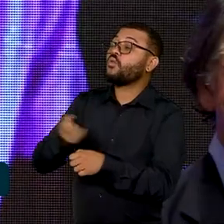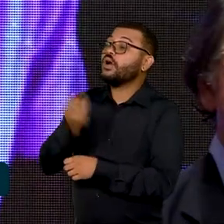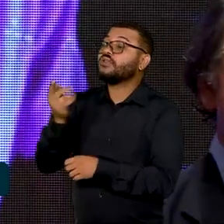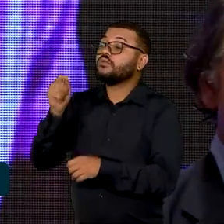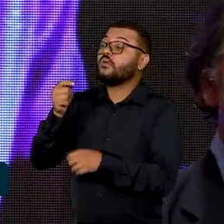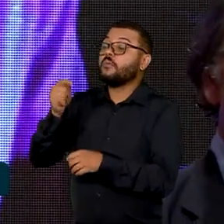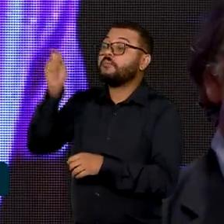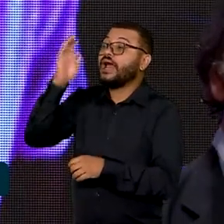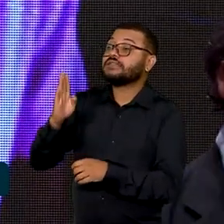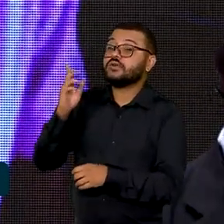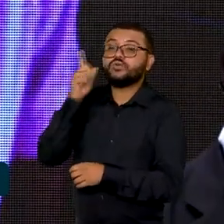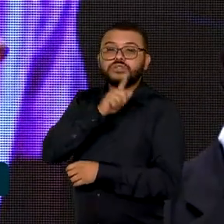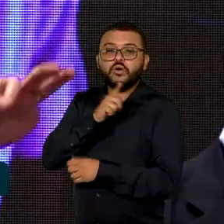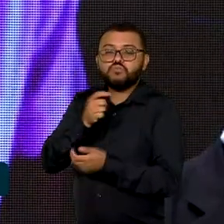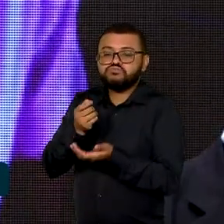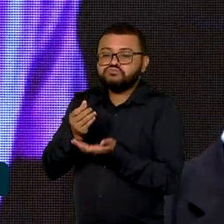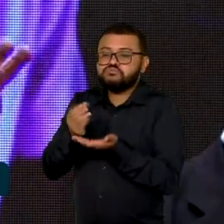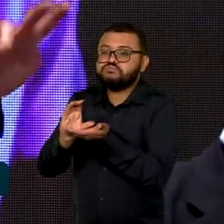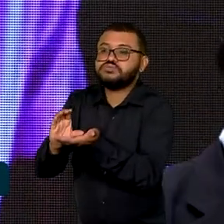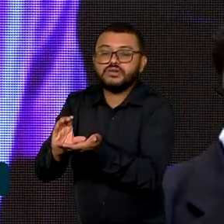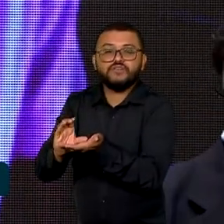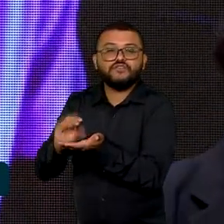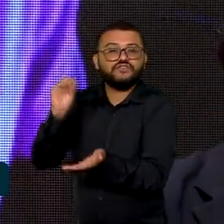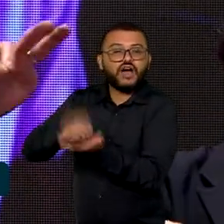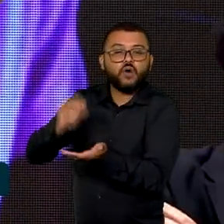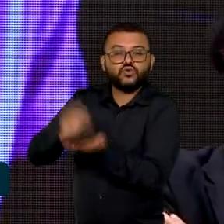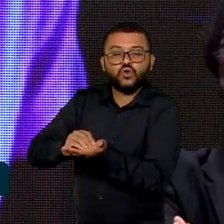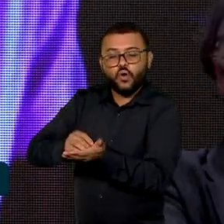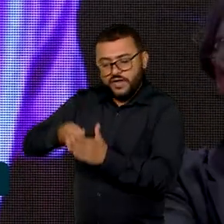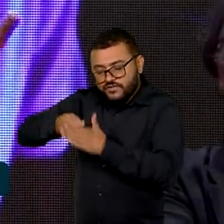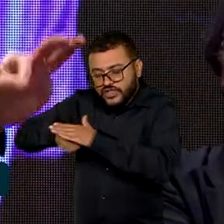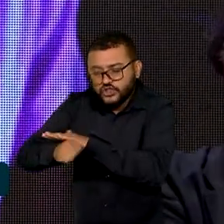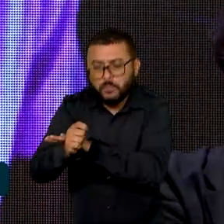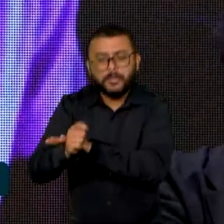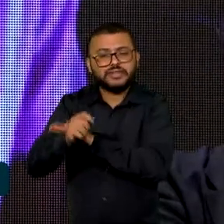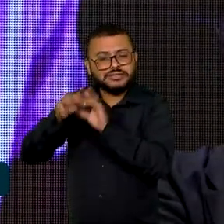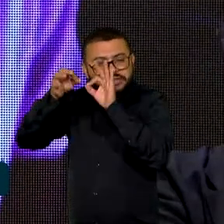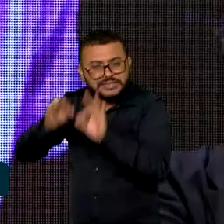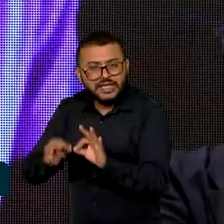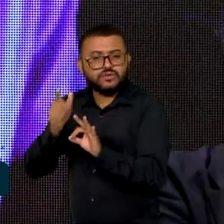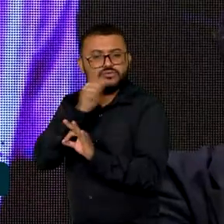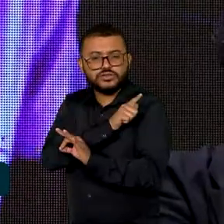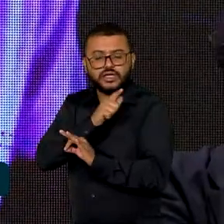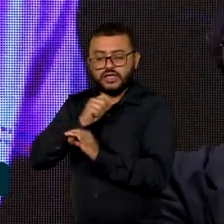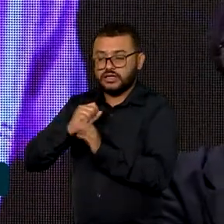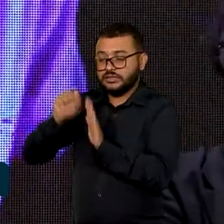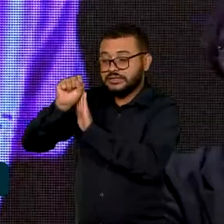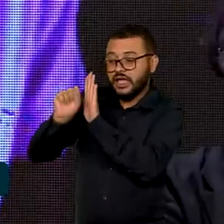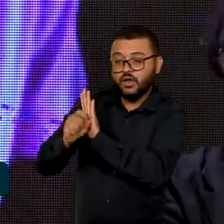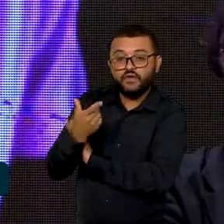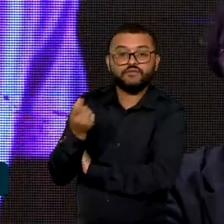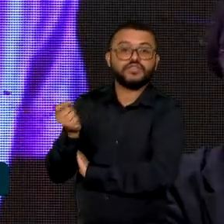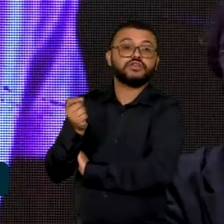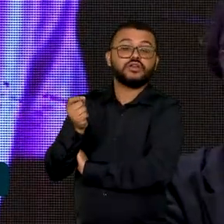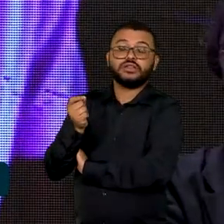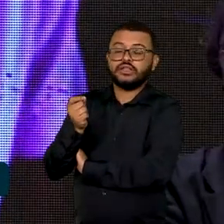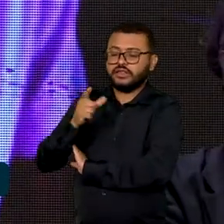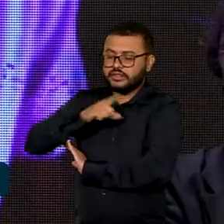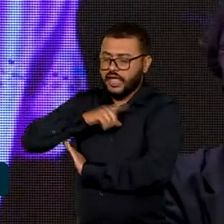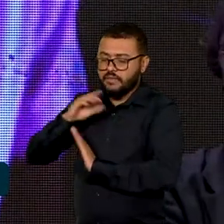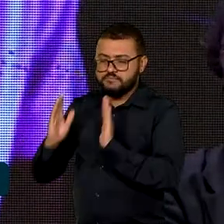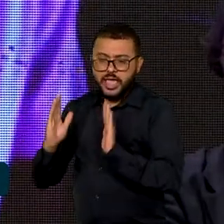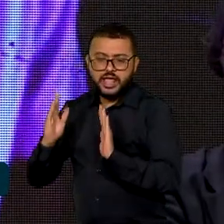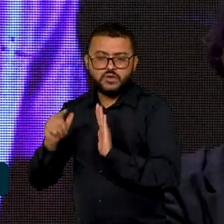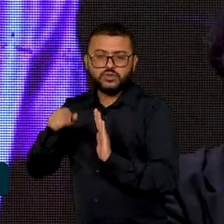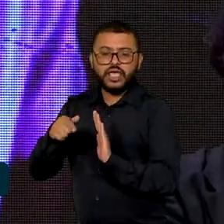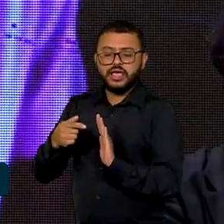esse país não tem investido corretamente na educação em todo o século XX. Quanto